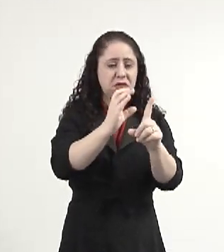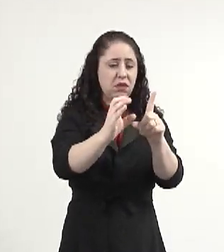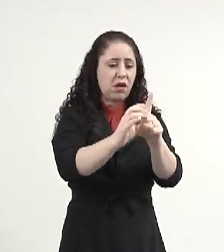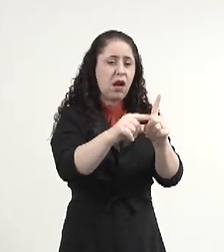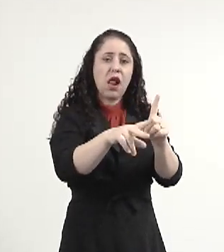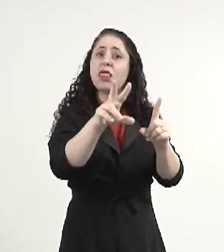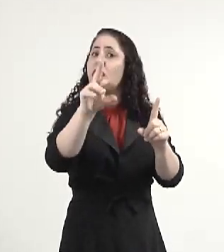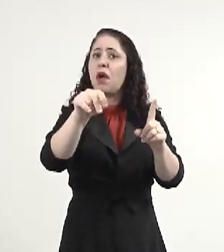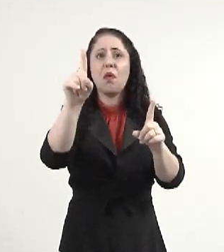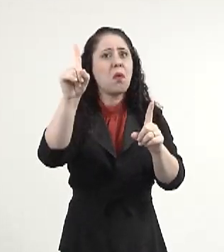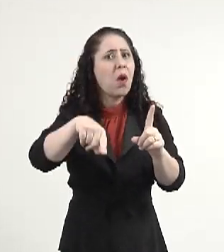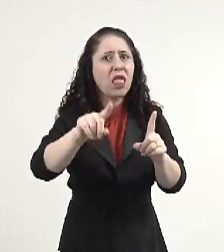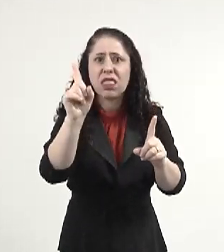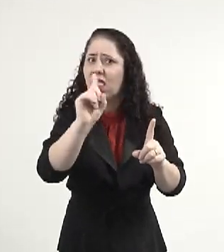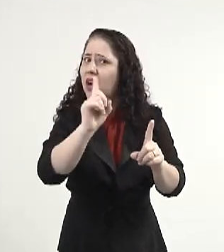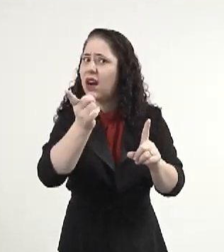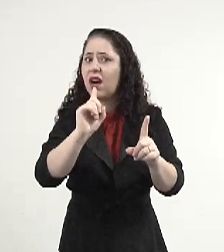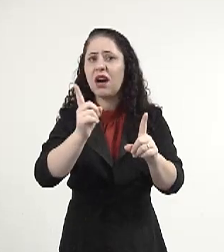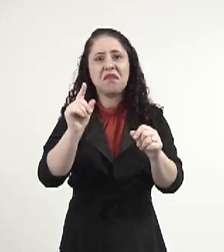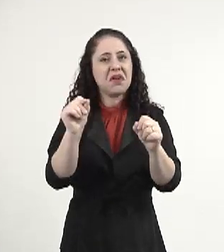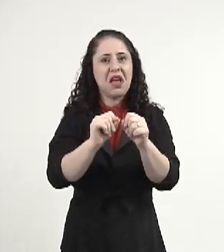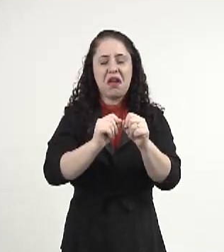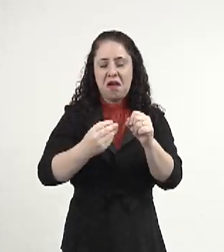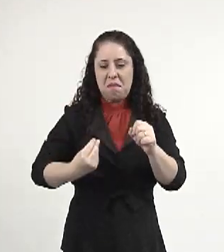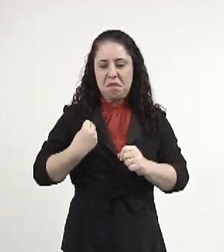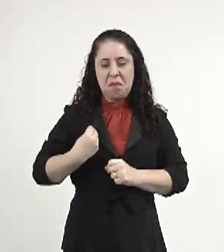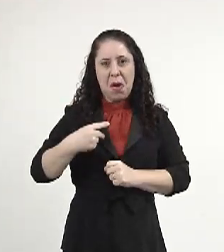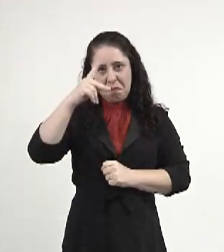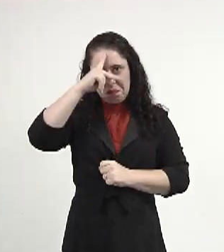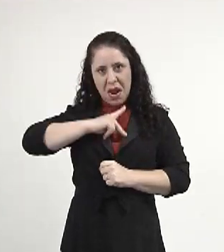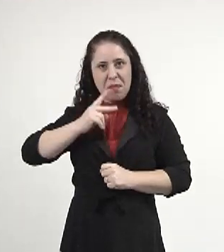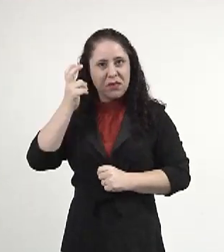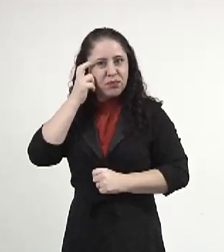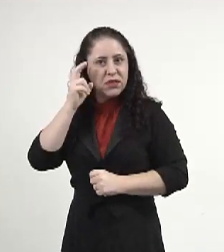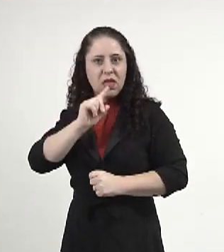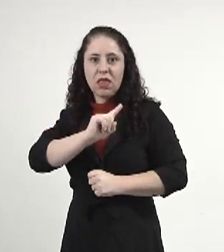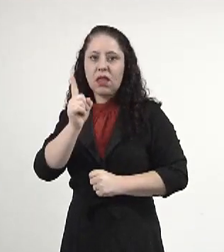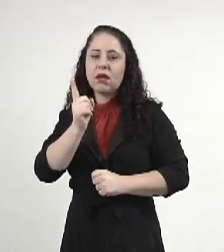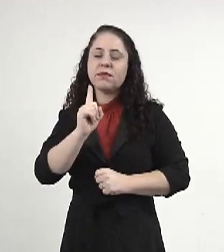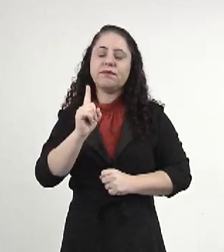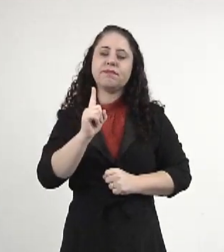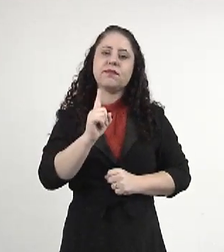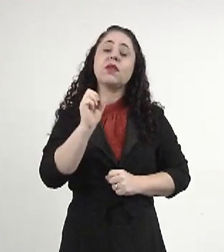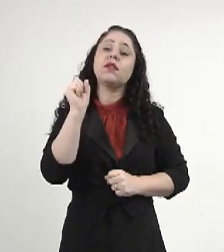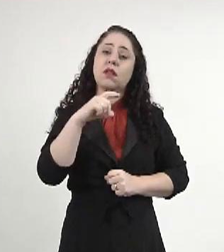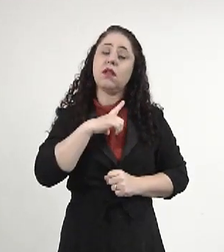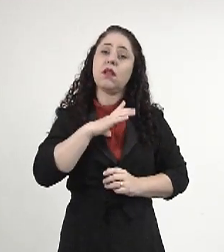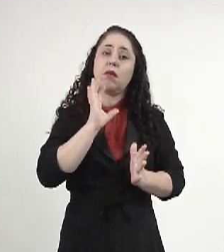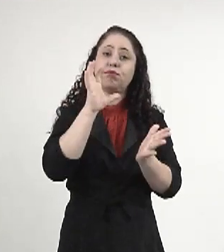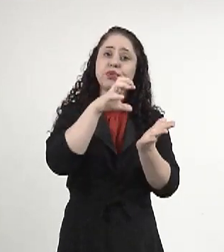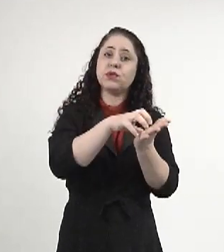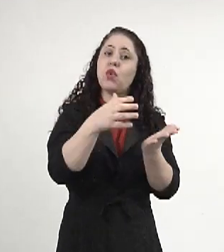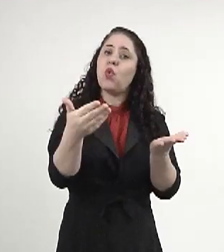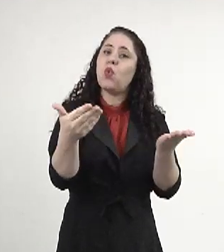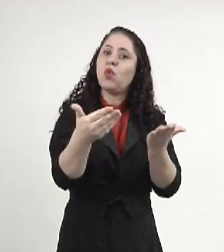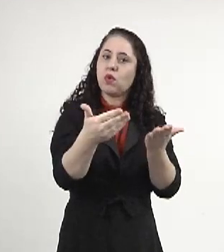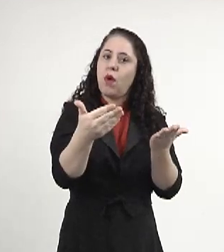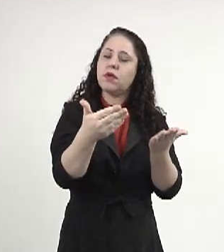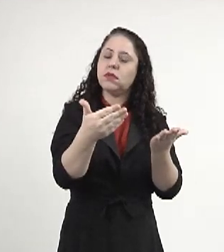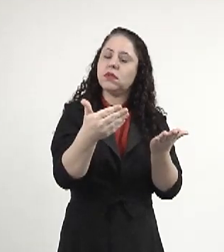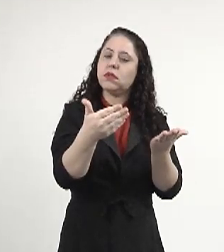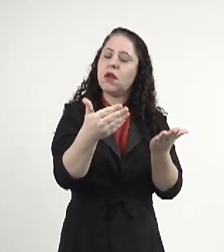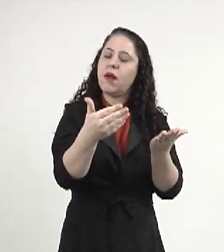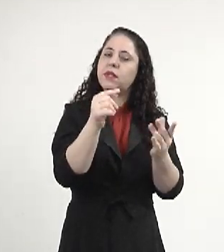indígena, isso não faz parte da cultura indígena. O que nós temos, sim, são aldeias hoje em situação